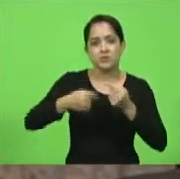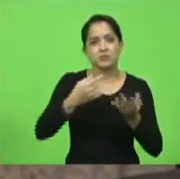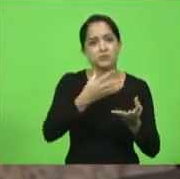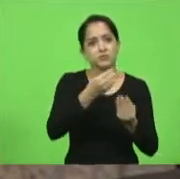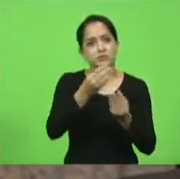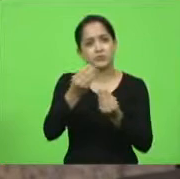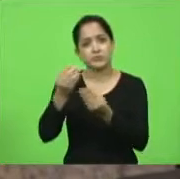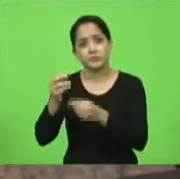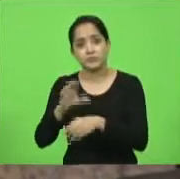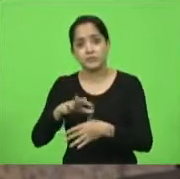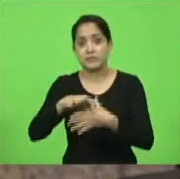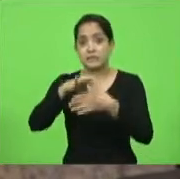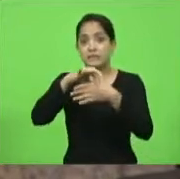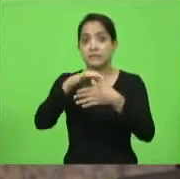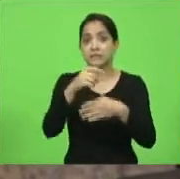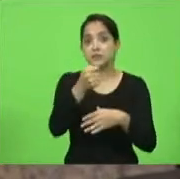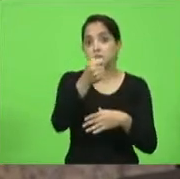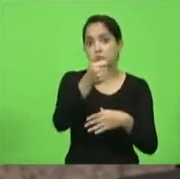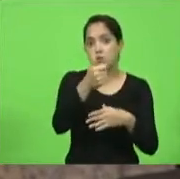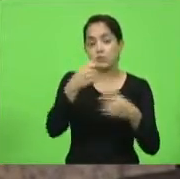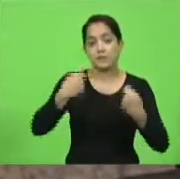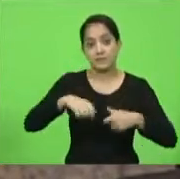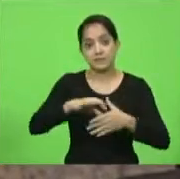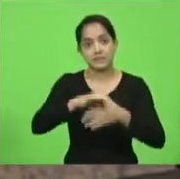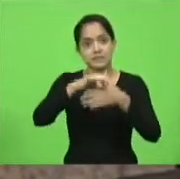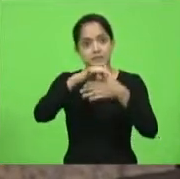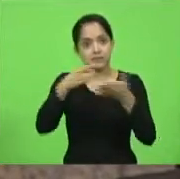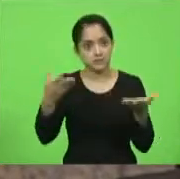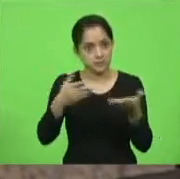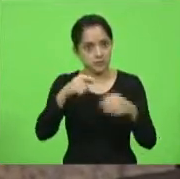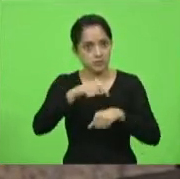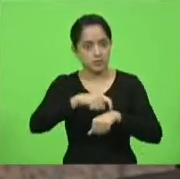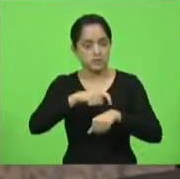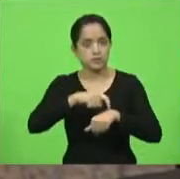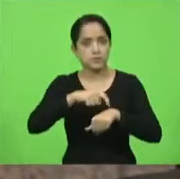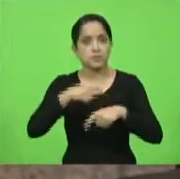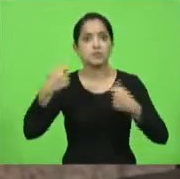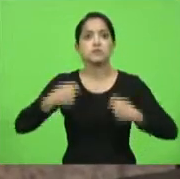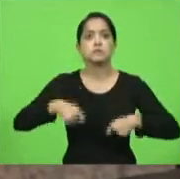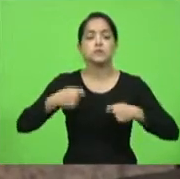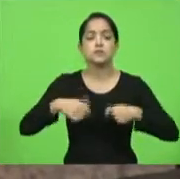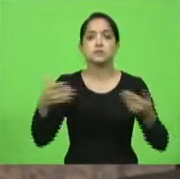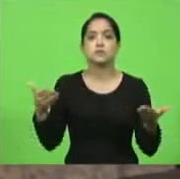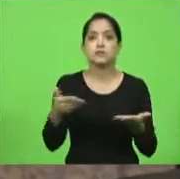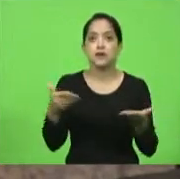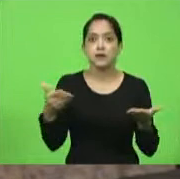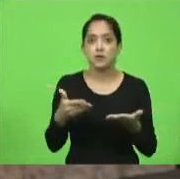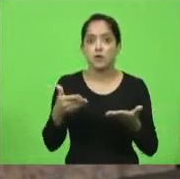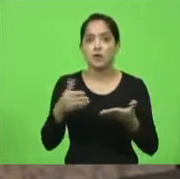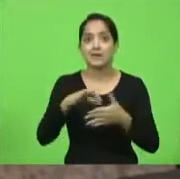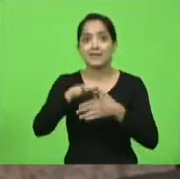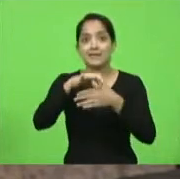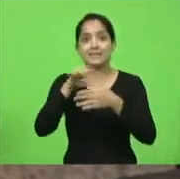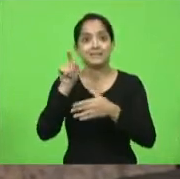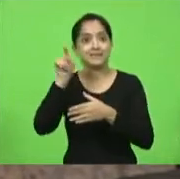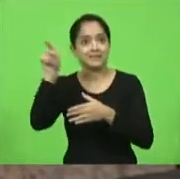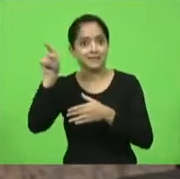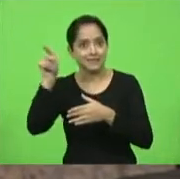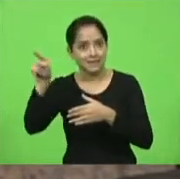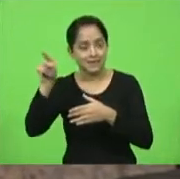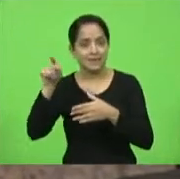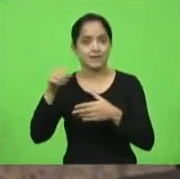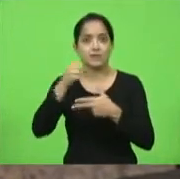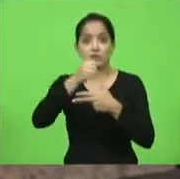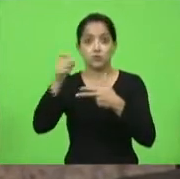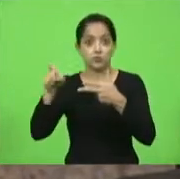Brasil, líderes de menos. Precisamos de líderes nesses momentos. Precisamos agora de líderes lá no nosso executivo que